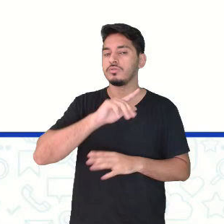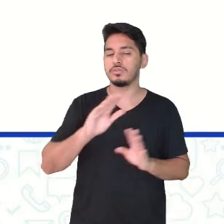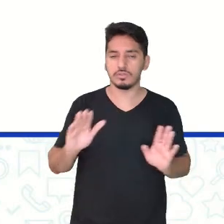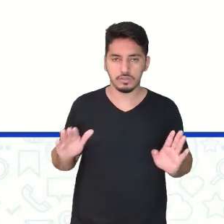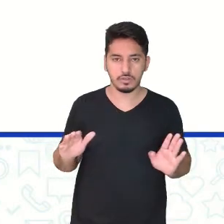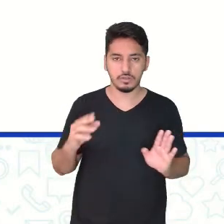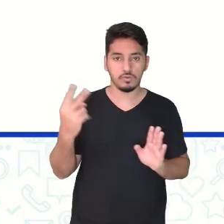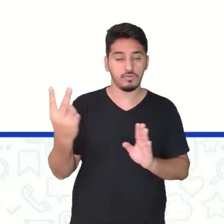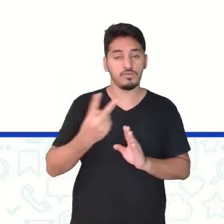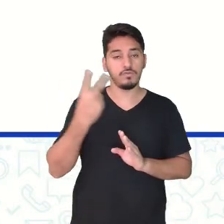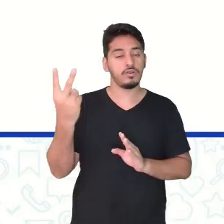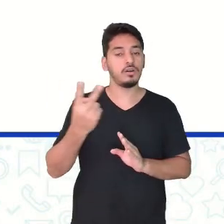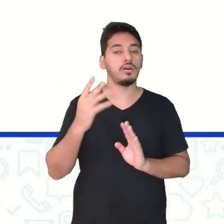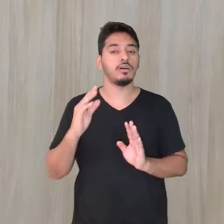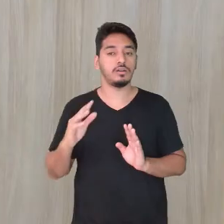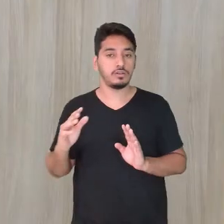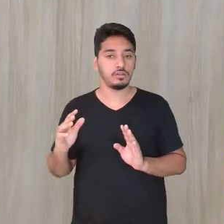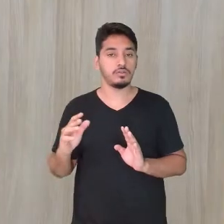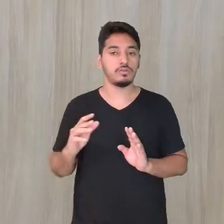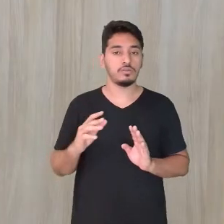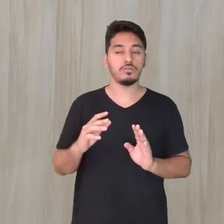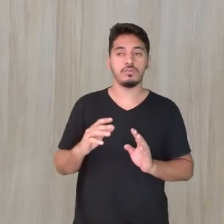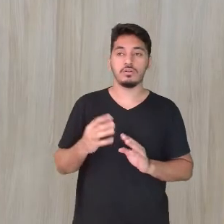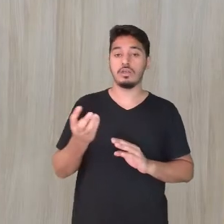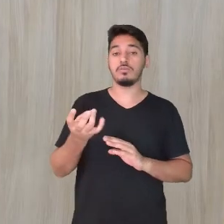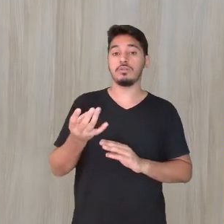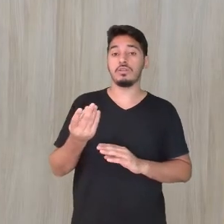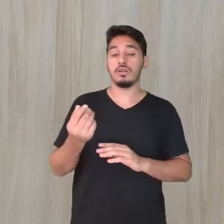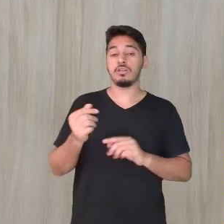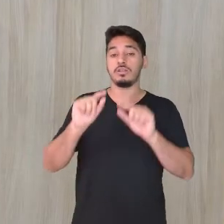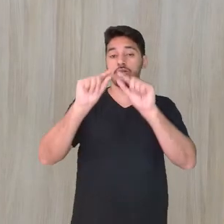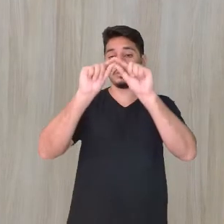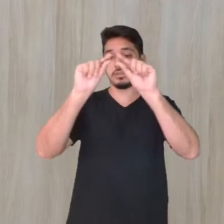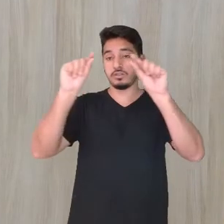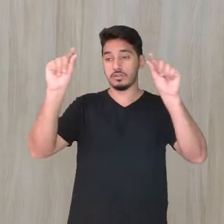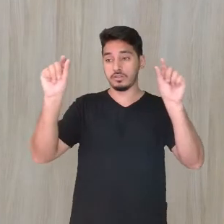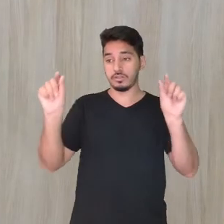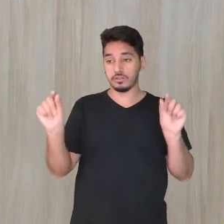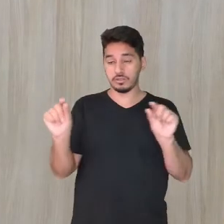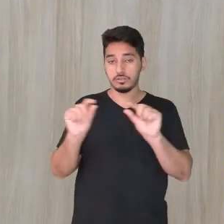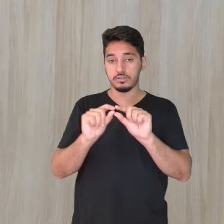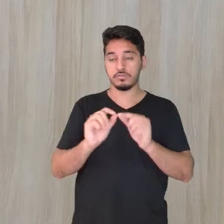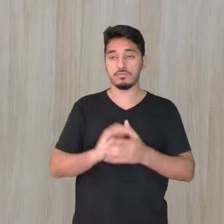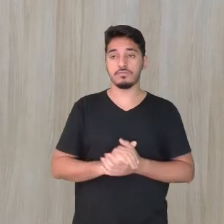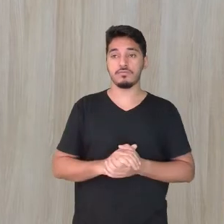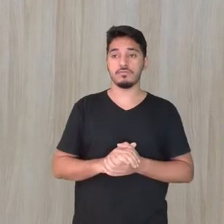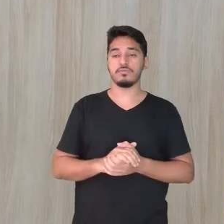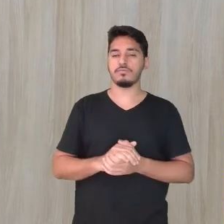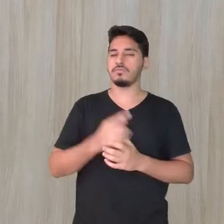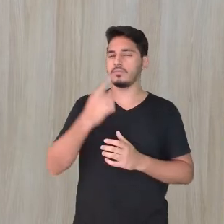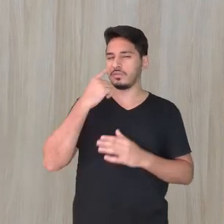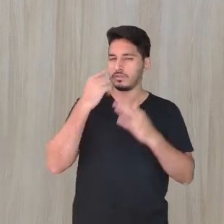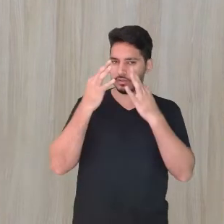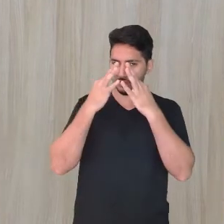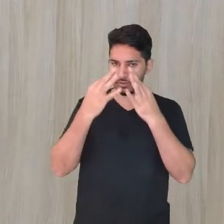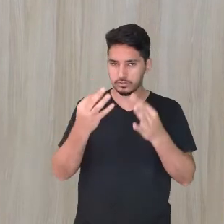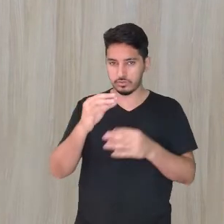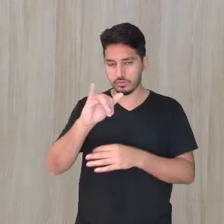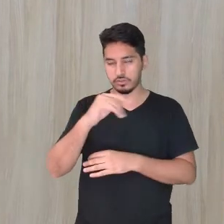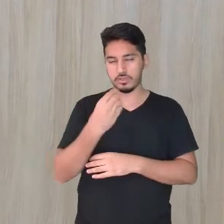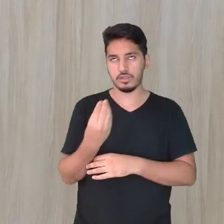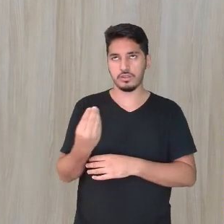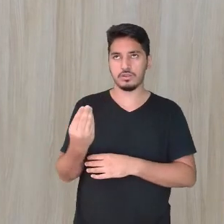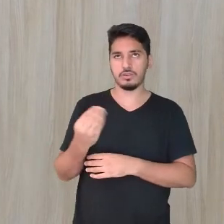o valor da quantidade de palitos que tem em cada elemento. Veja, preste atenção. Se ele